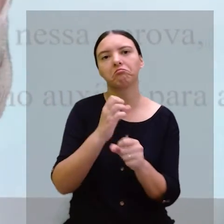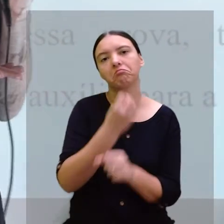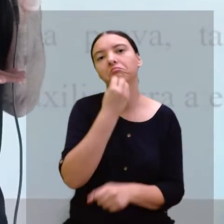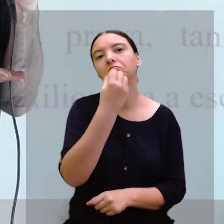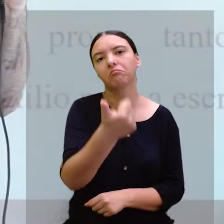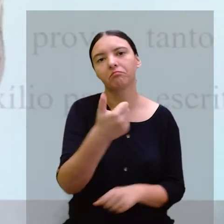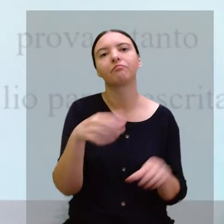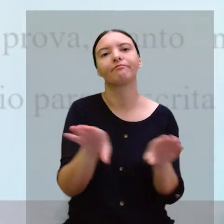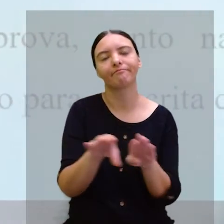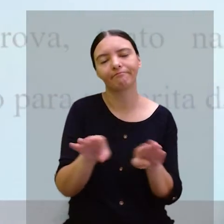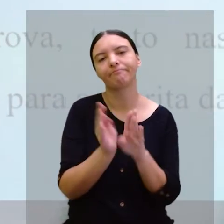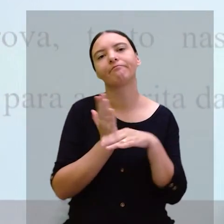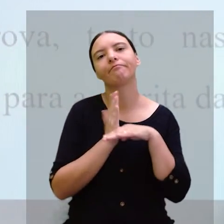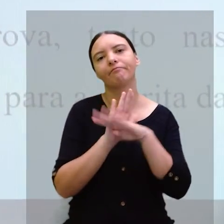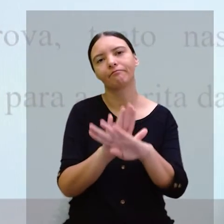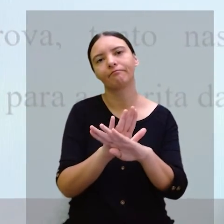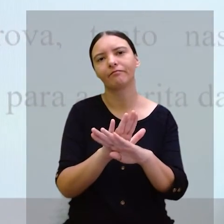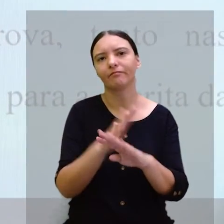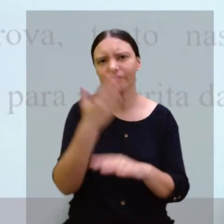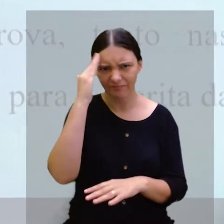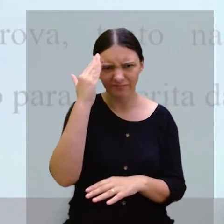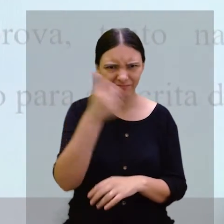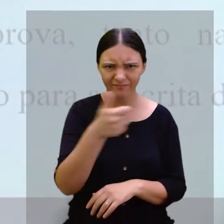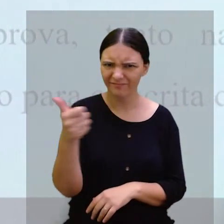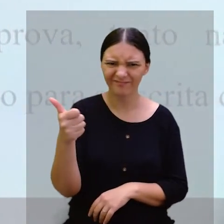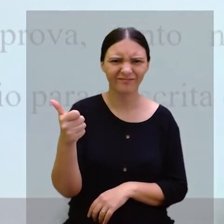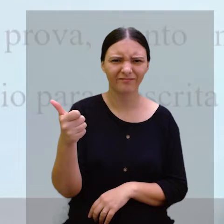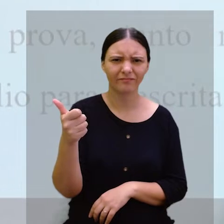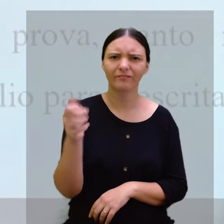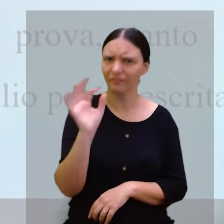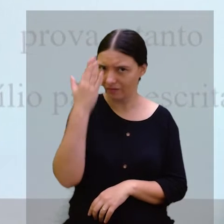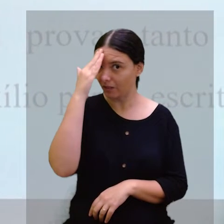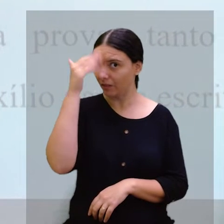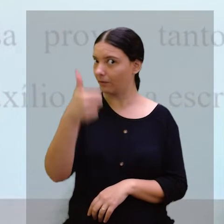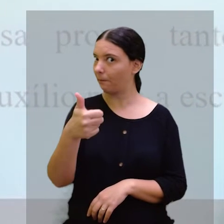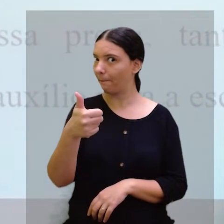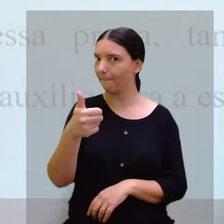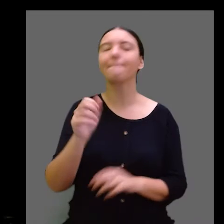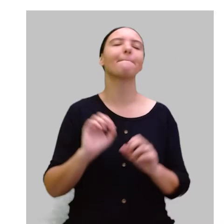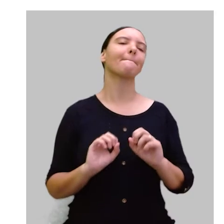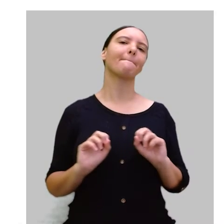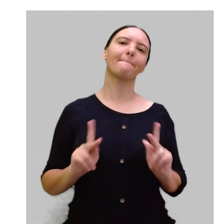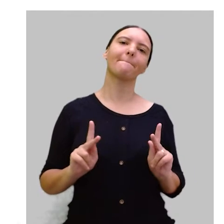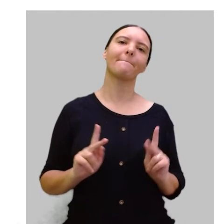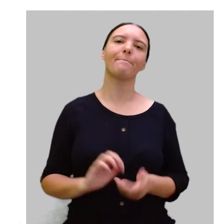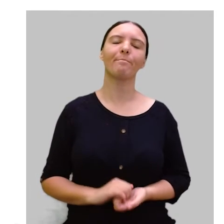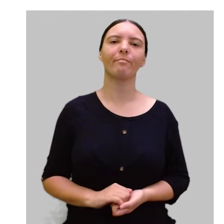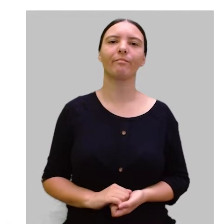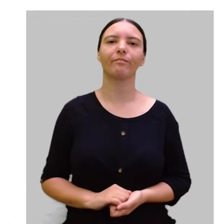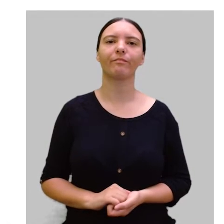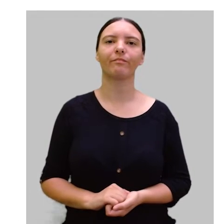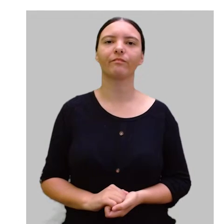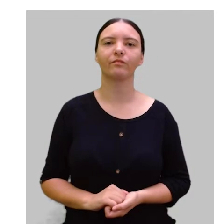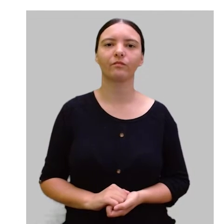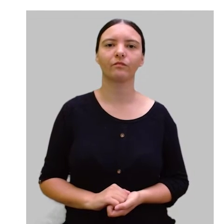vai te ajudar de algum modo. Ficou claro? Acho que ficou? Deu para entender? Beleza.